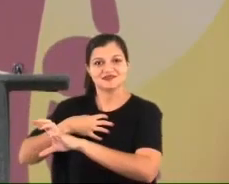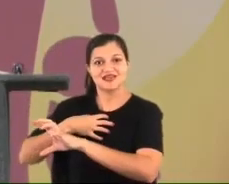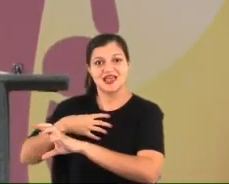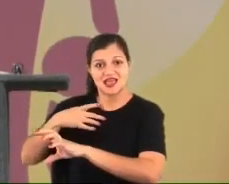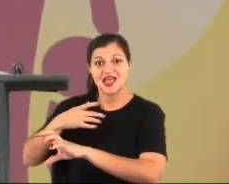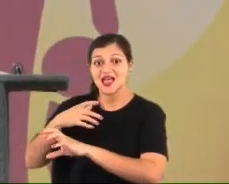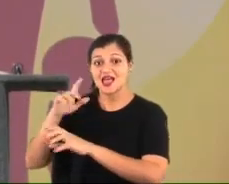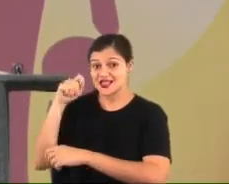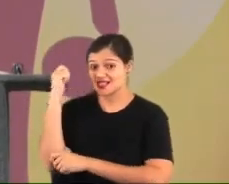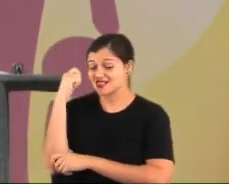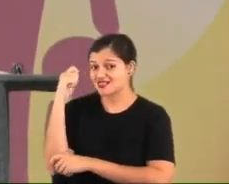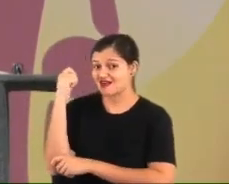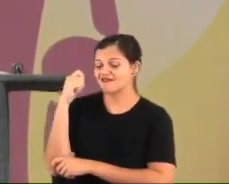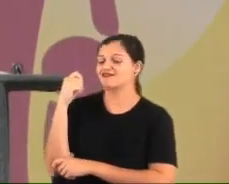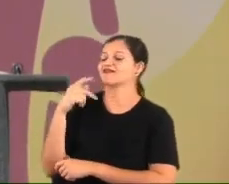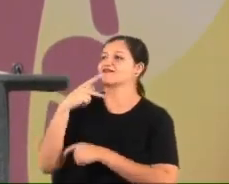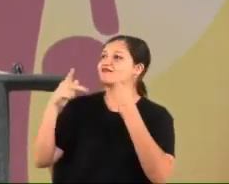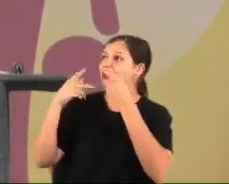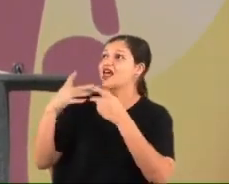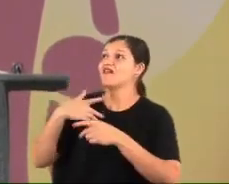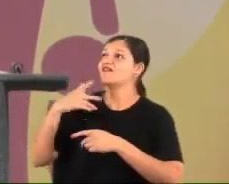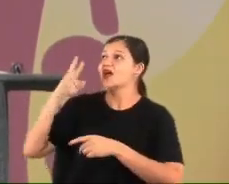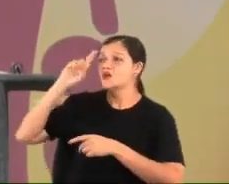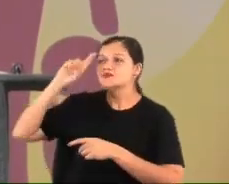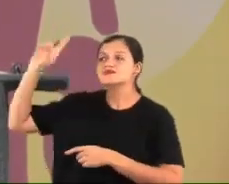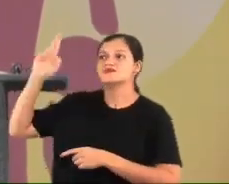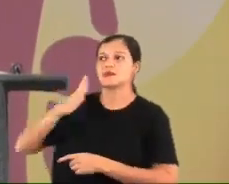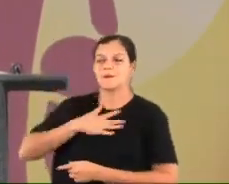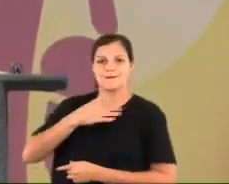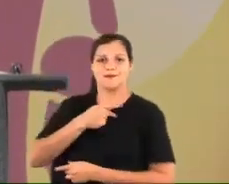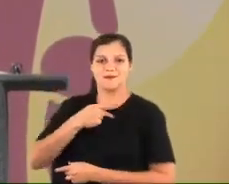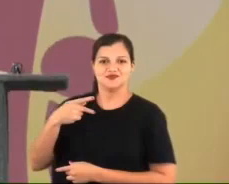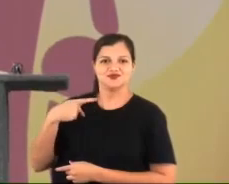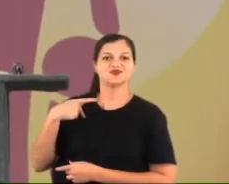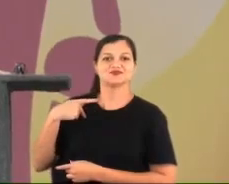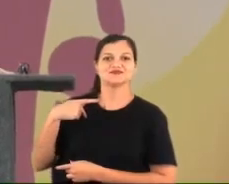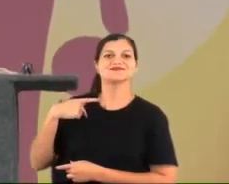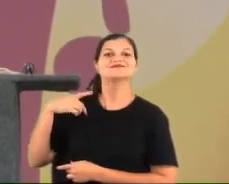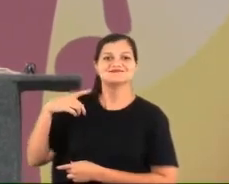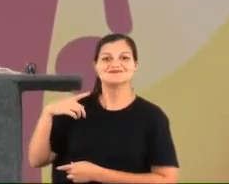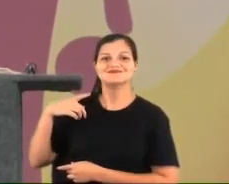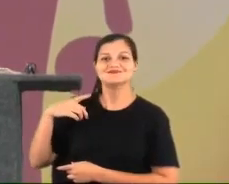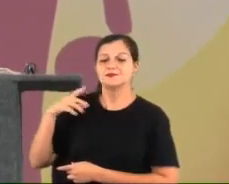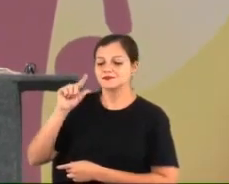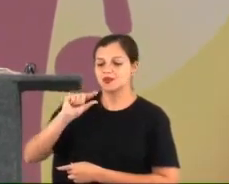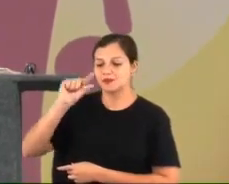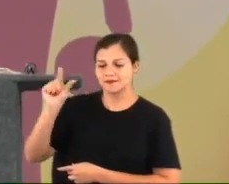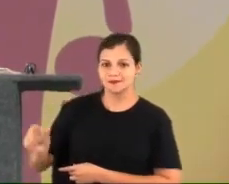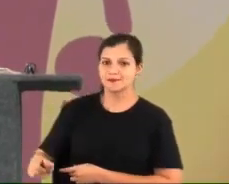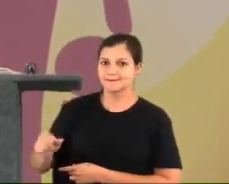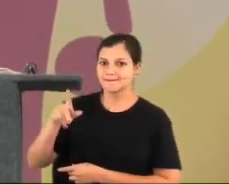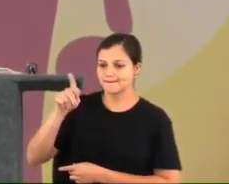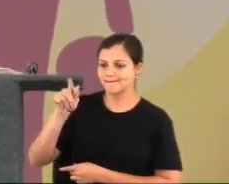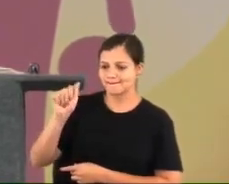pastor, eu estou sendo cuidado por ele. Tá bom? Eu não sei, não se sabe ao certo quanto é que tempo,